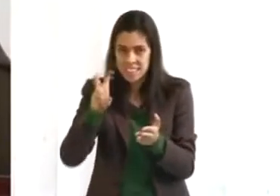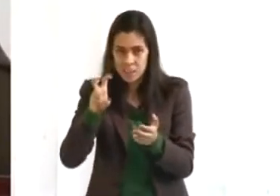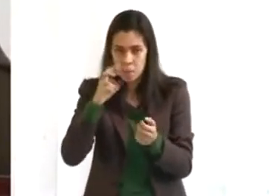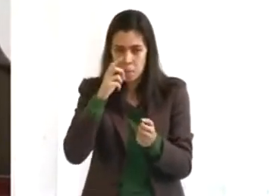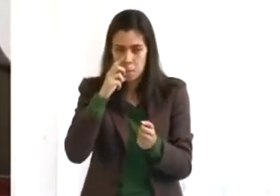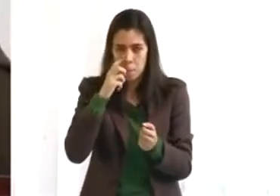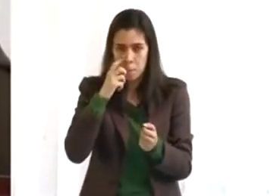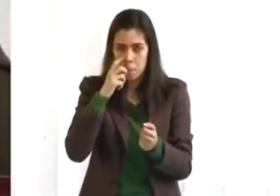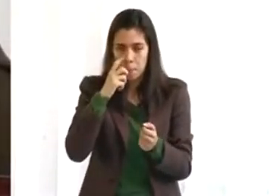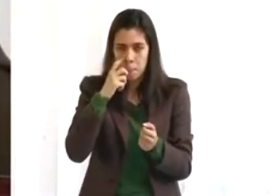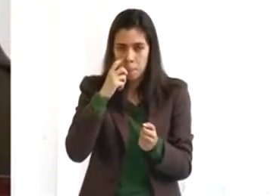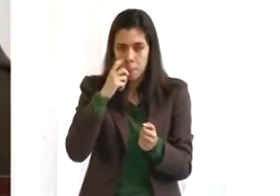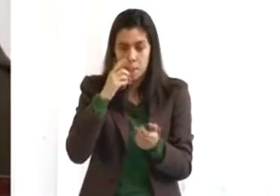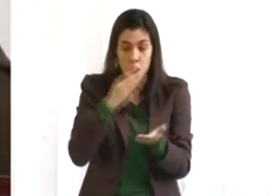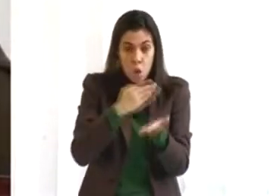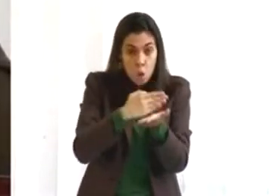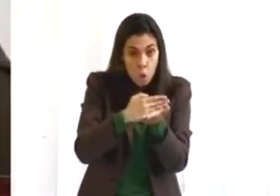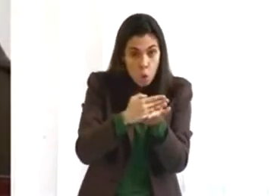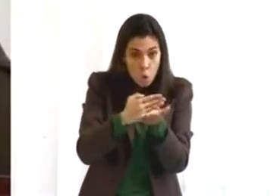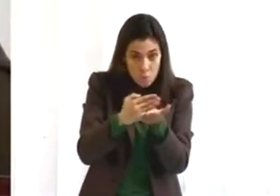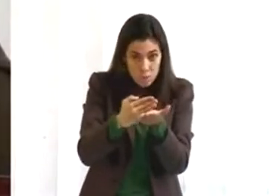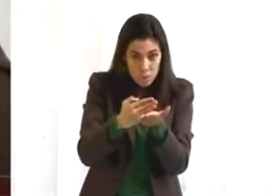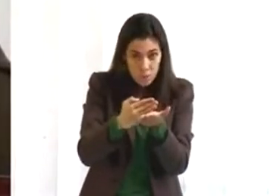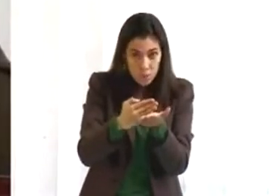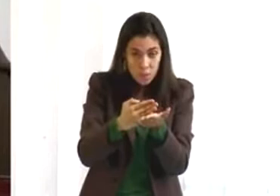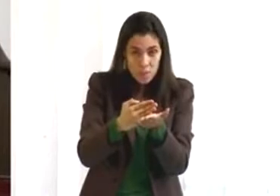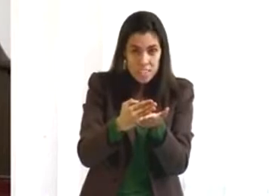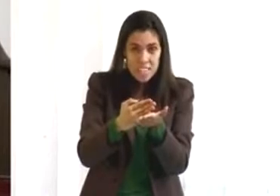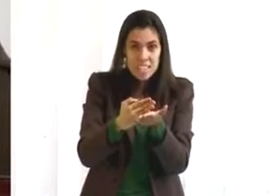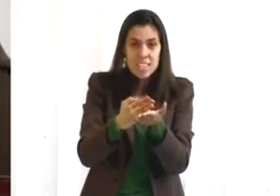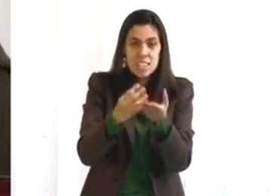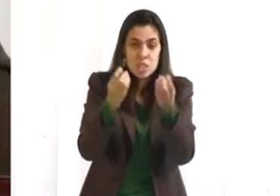e começando por essa passagem da Escritura,